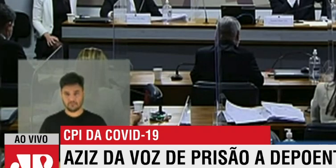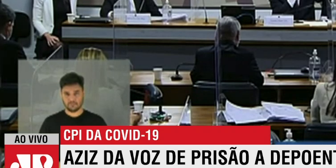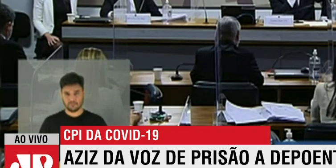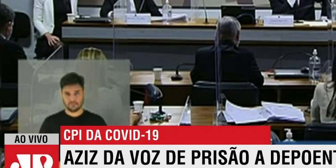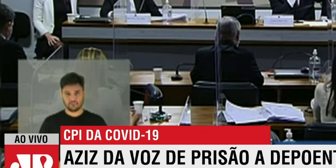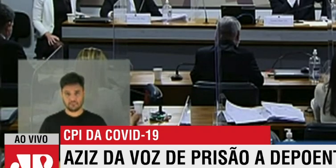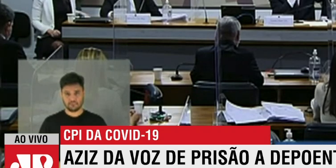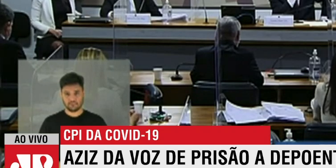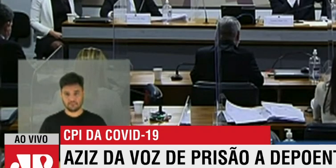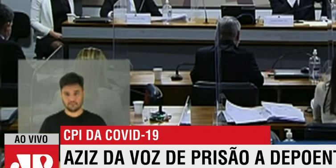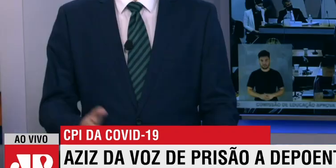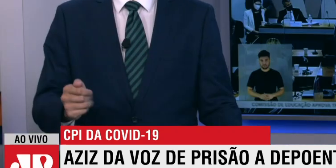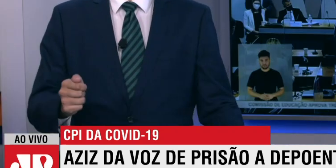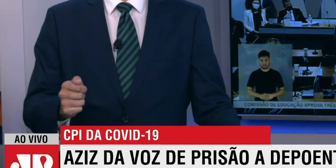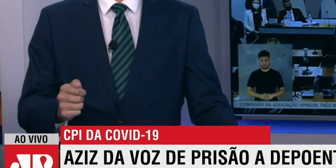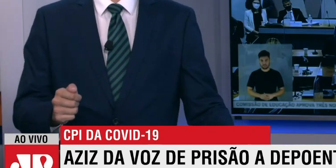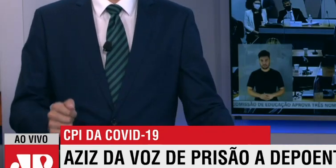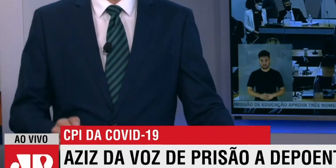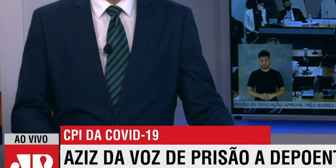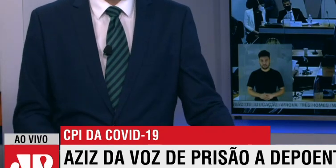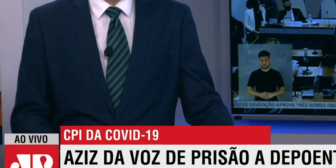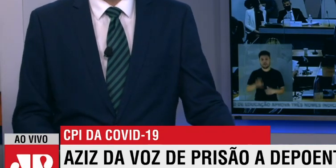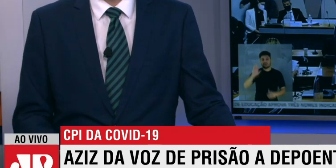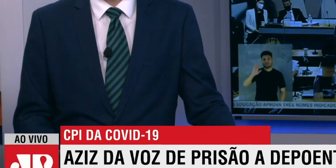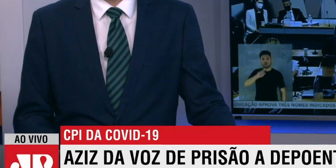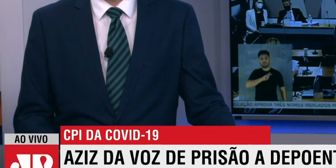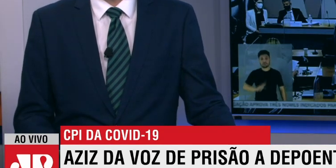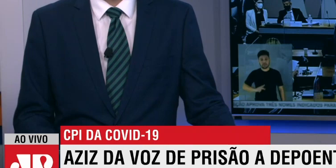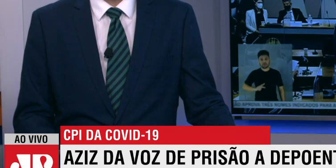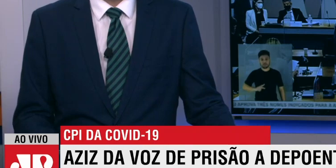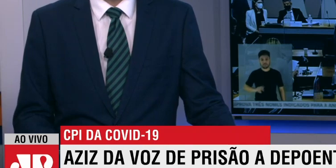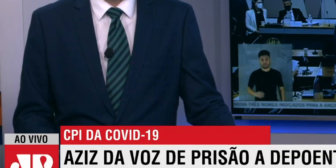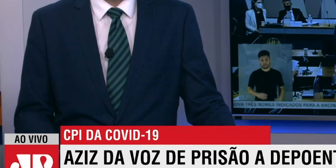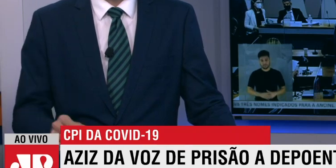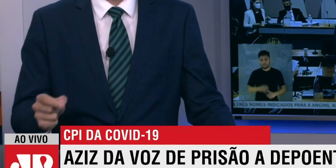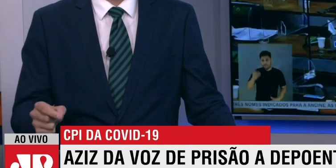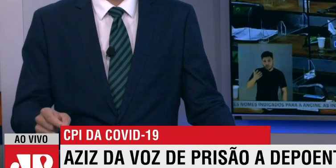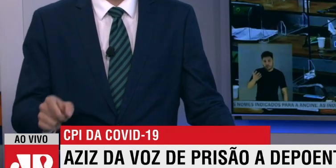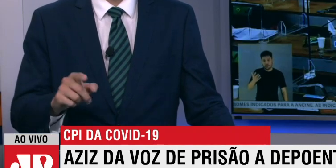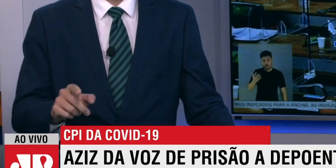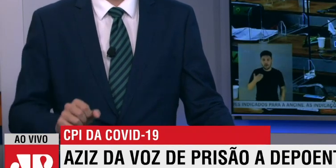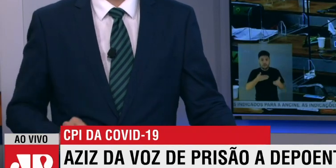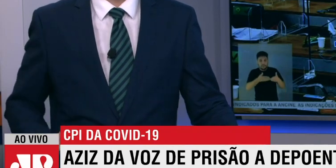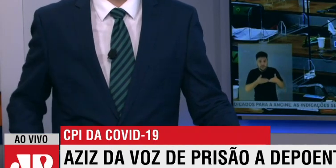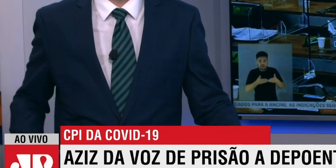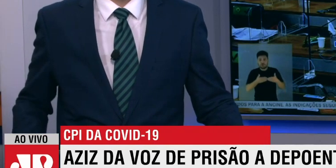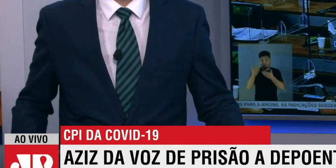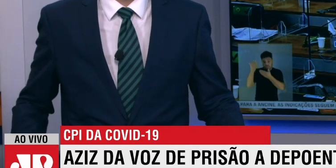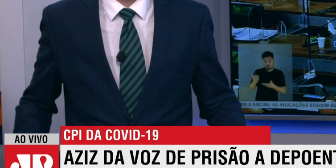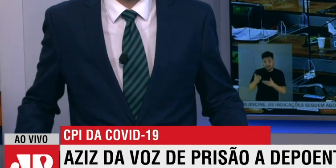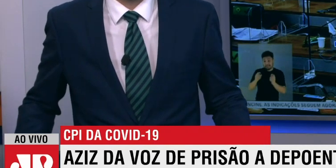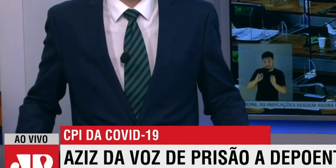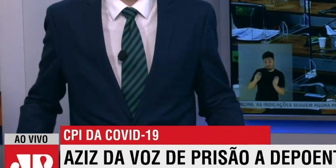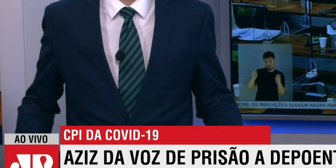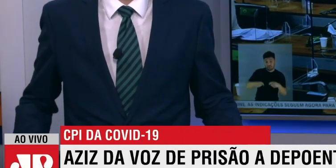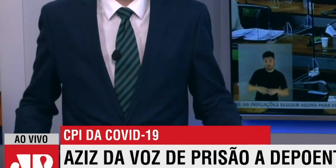Vamos fazer o seguinte, produção, por favor, volta aqui para mim. Vamos para o intervalo comercial agora. A gente faz o nosso primeiro break. Na volta, a gente volta com mais